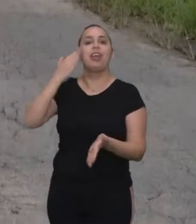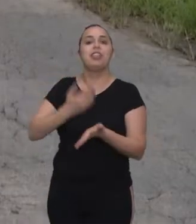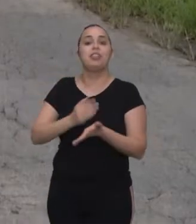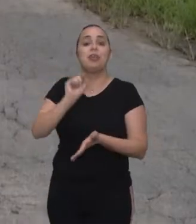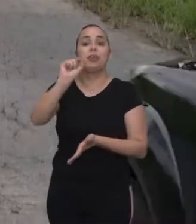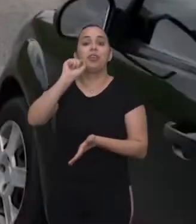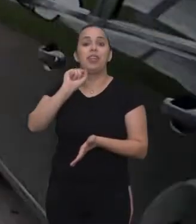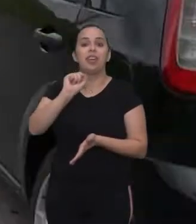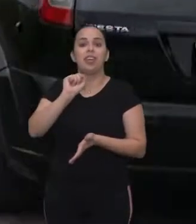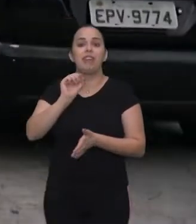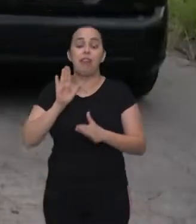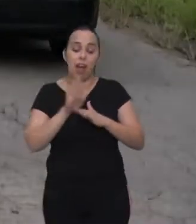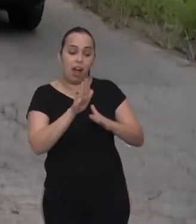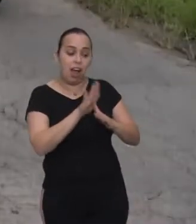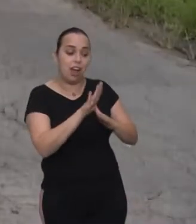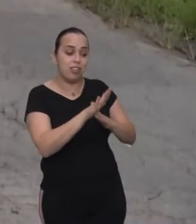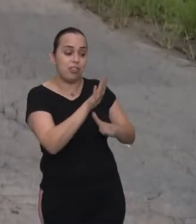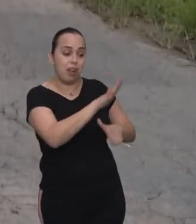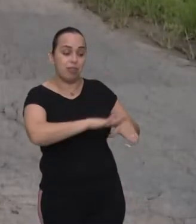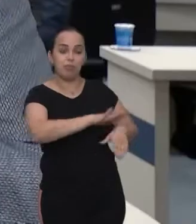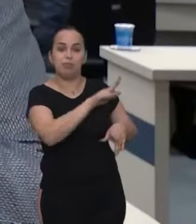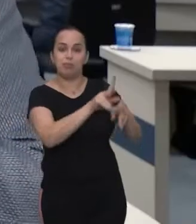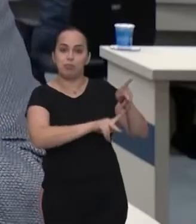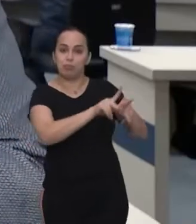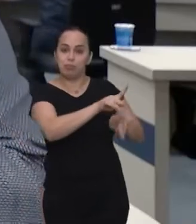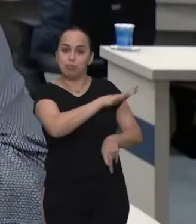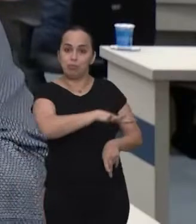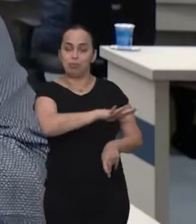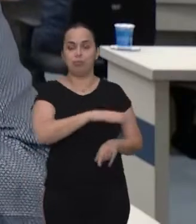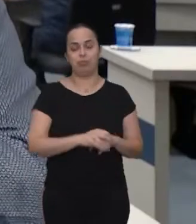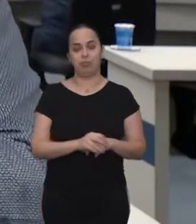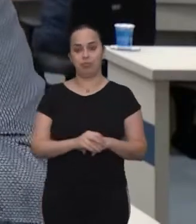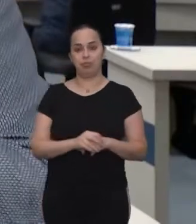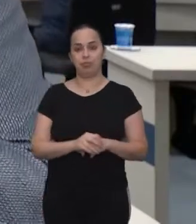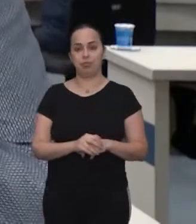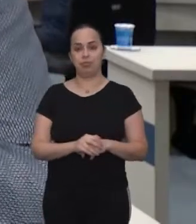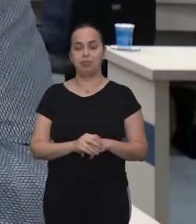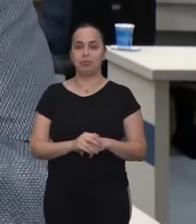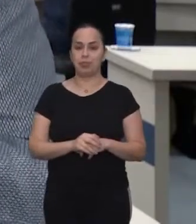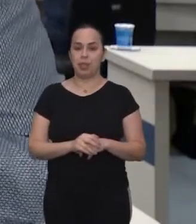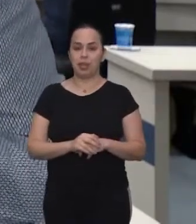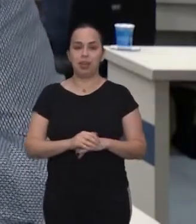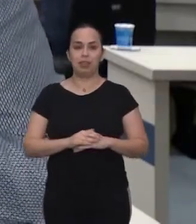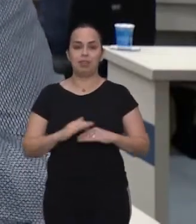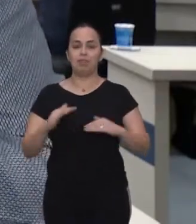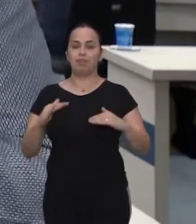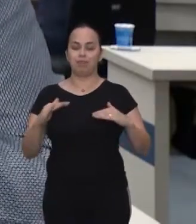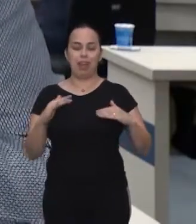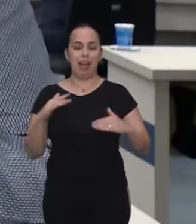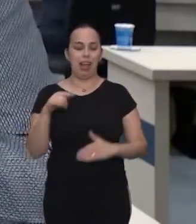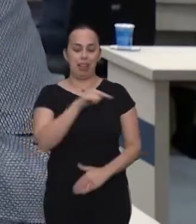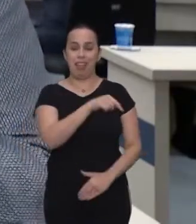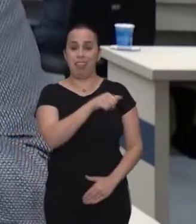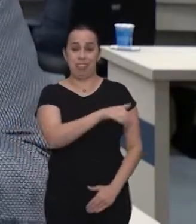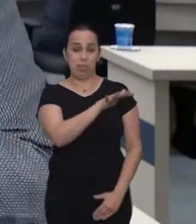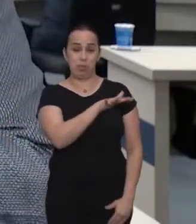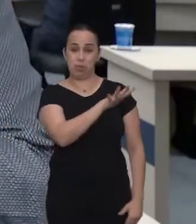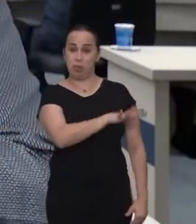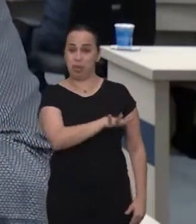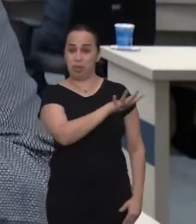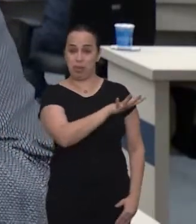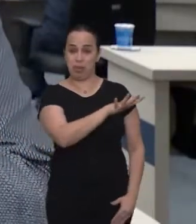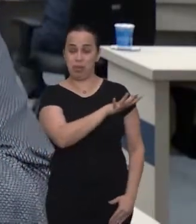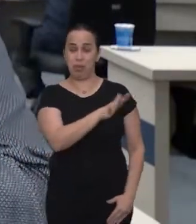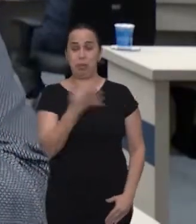vai atender uma antiga demanda dos moradores da região a zona norte a sempre teve um gargalo em relação ao